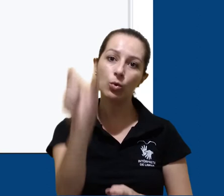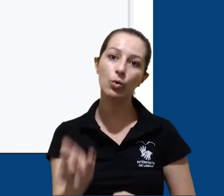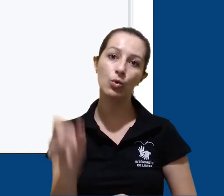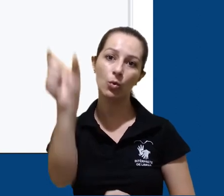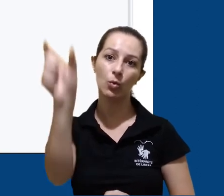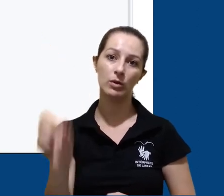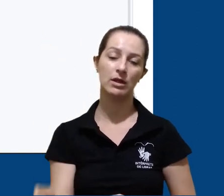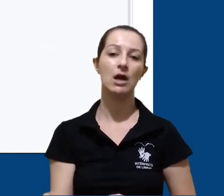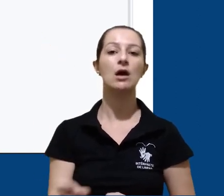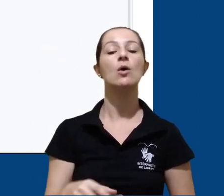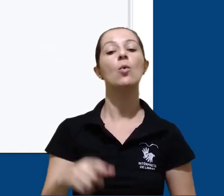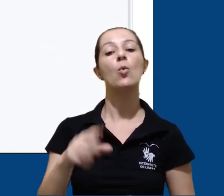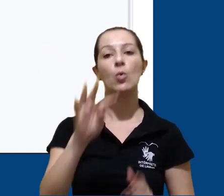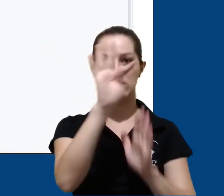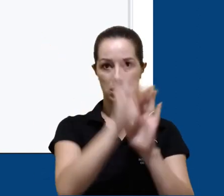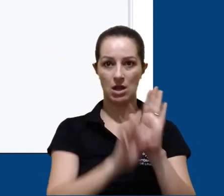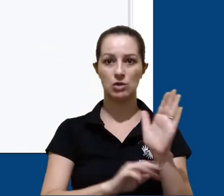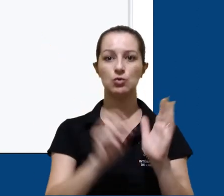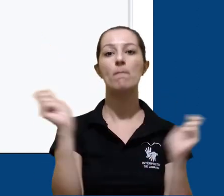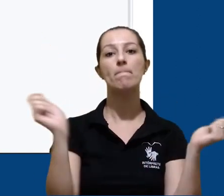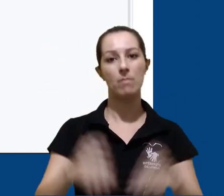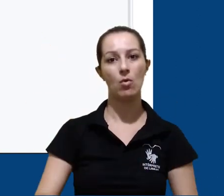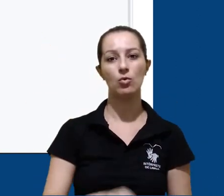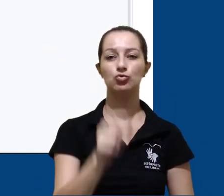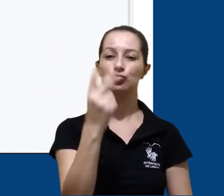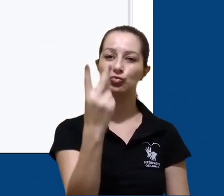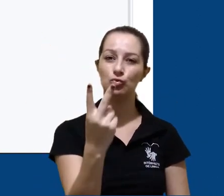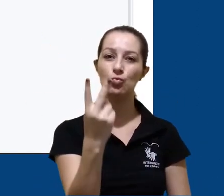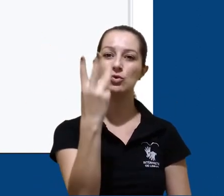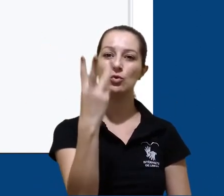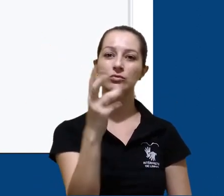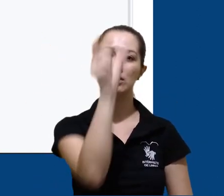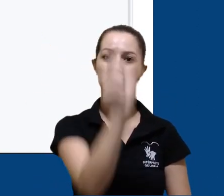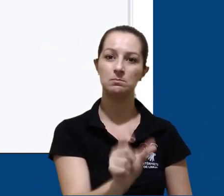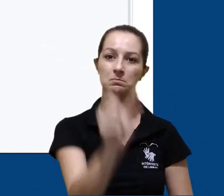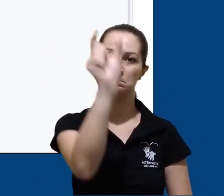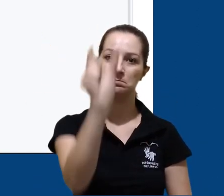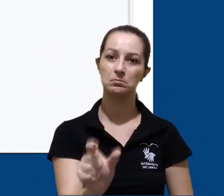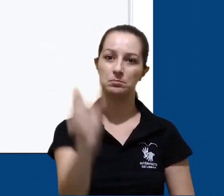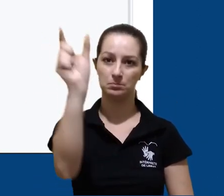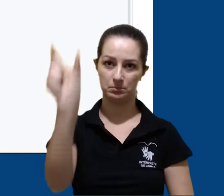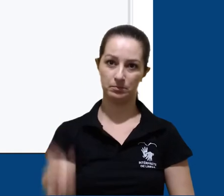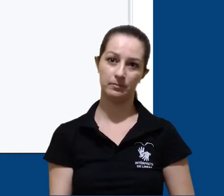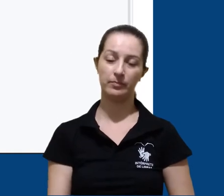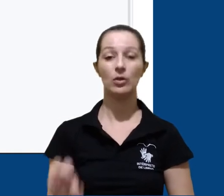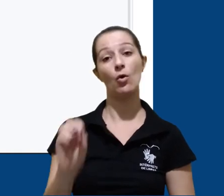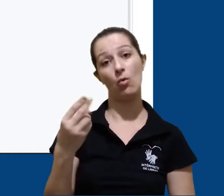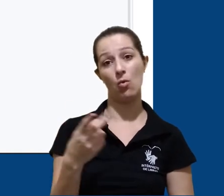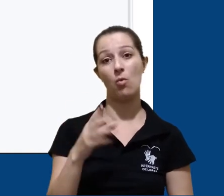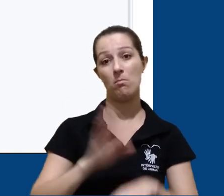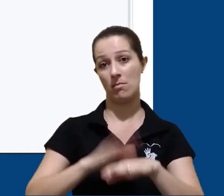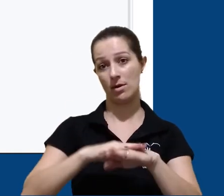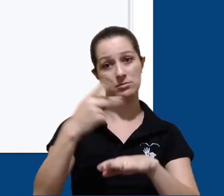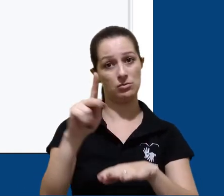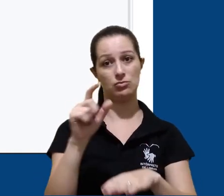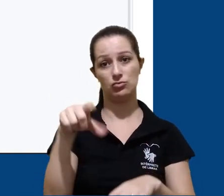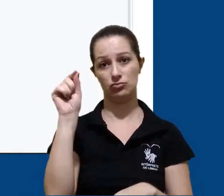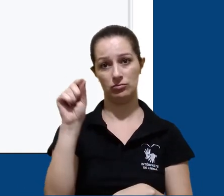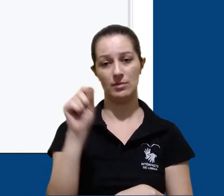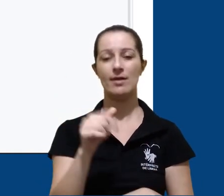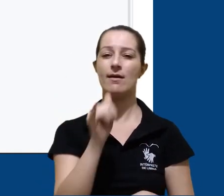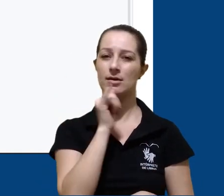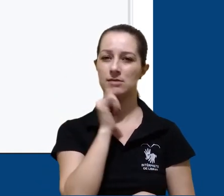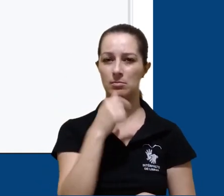colunas você pode escolher que seu peso seja dividido em duas ou três colunas ou criar um opção personalizada eu